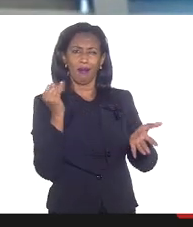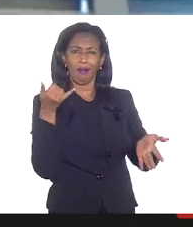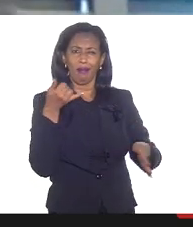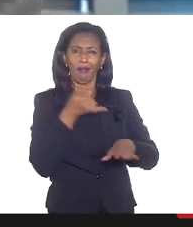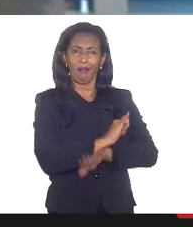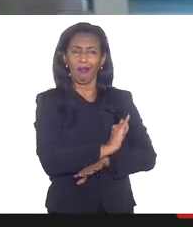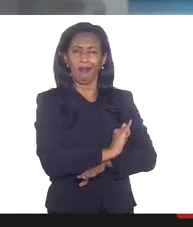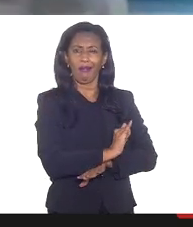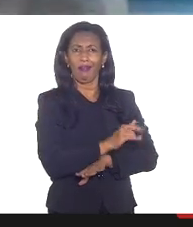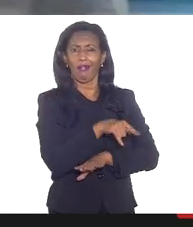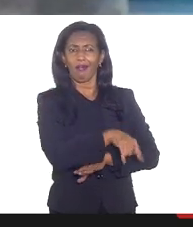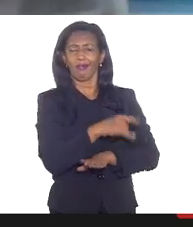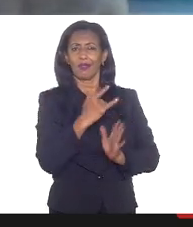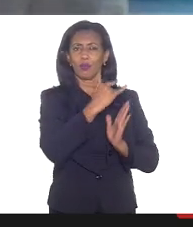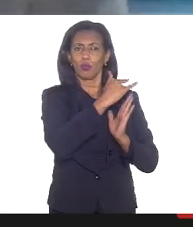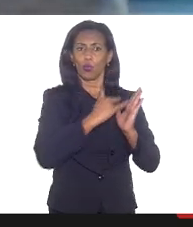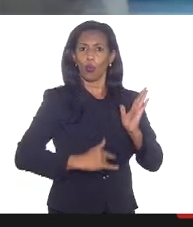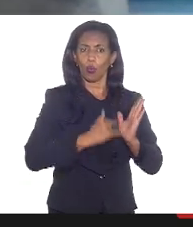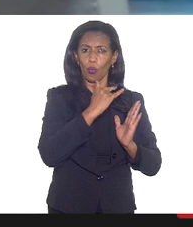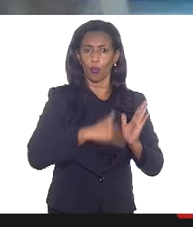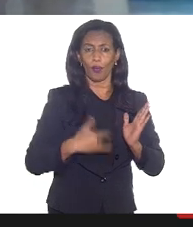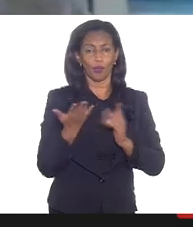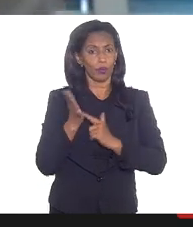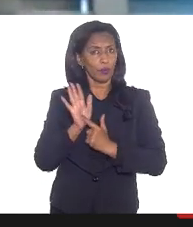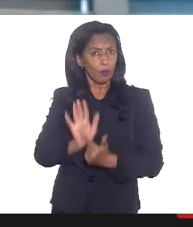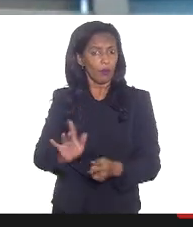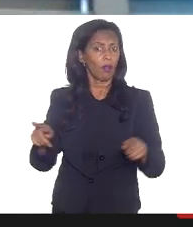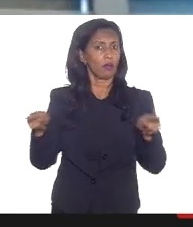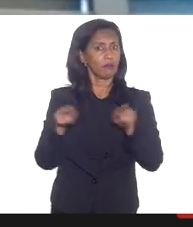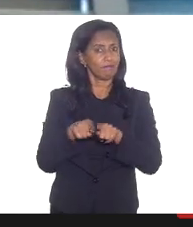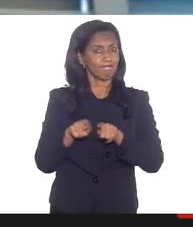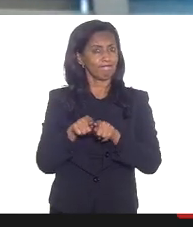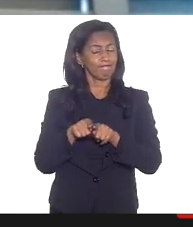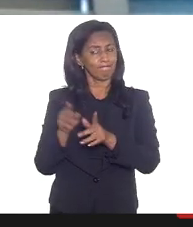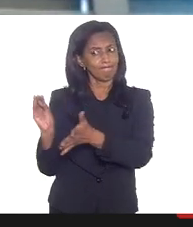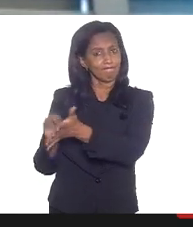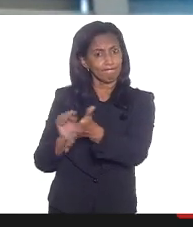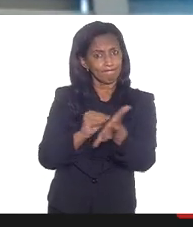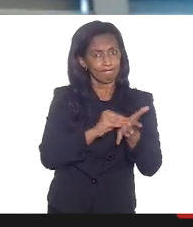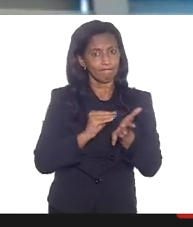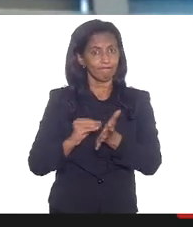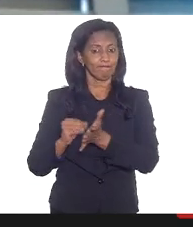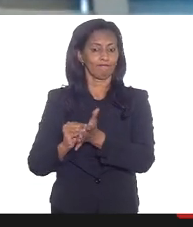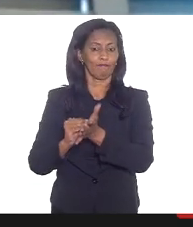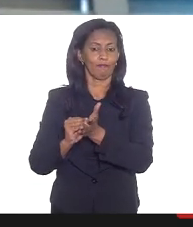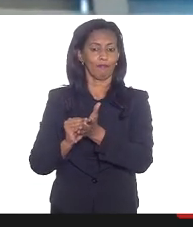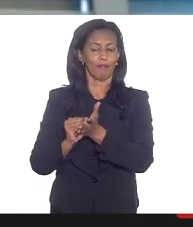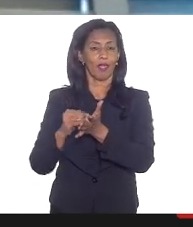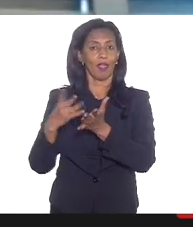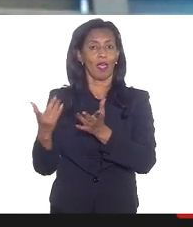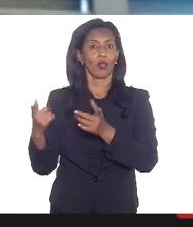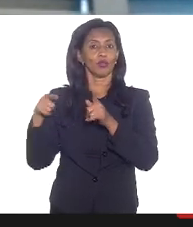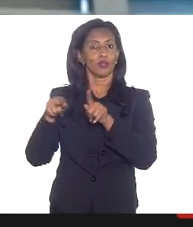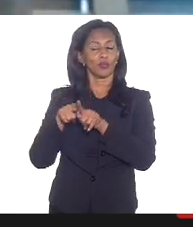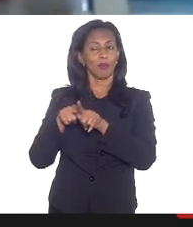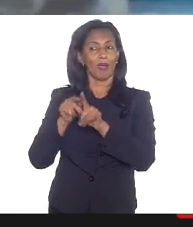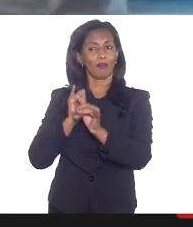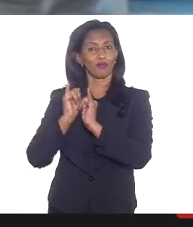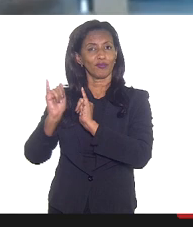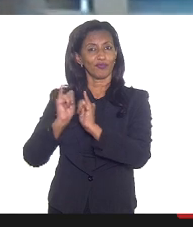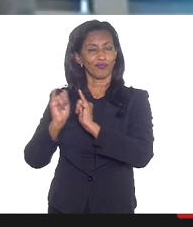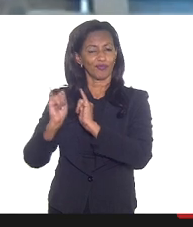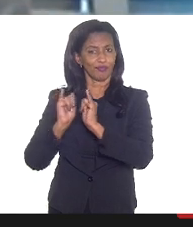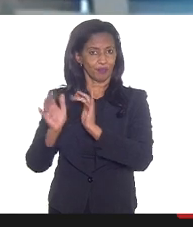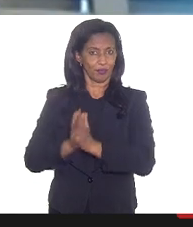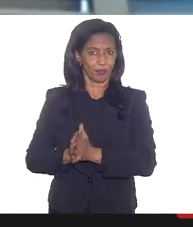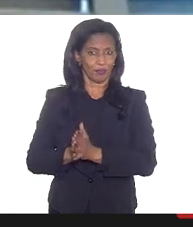e lacunas nesse documento que se refletem também em insuficiências e lacunas com relação aos itinerários formativos. E aí